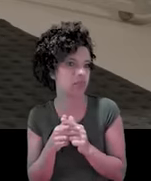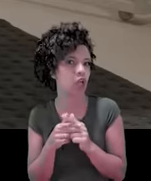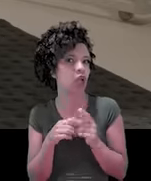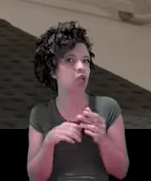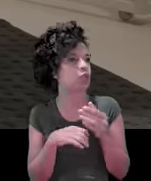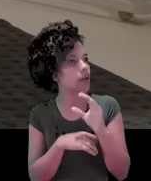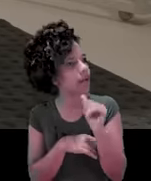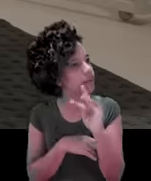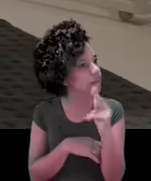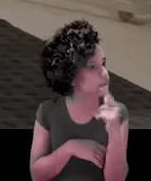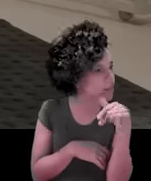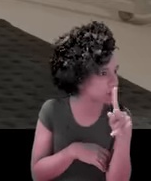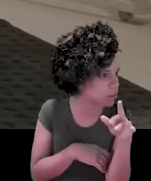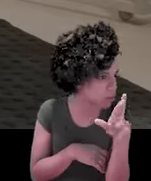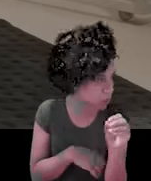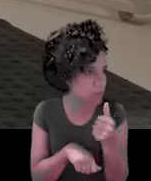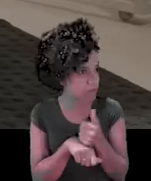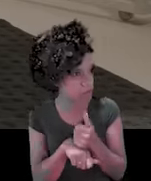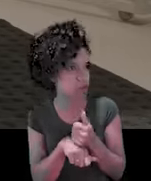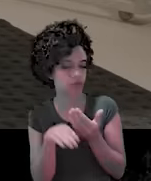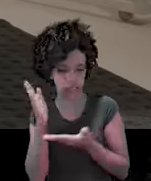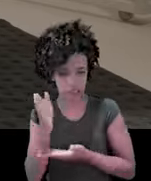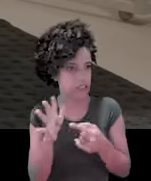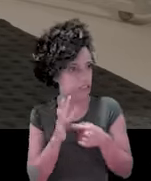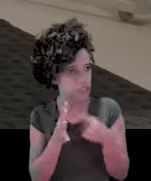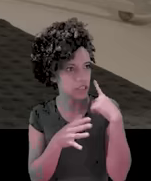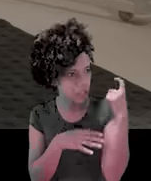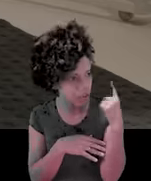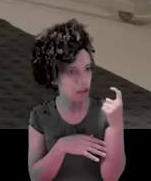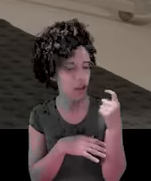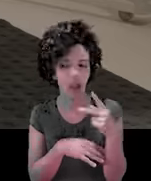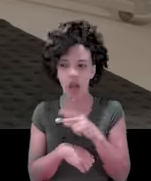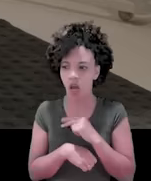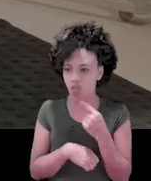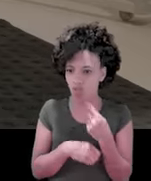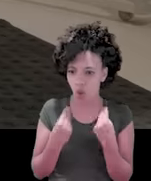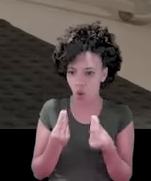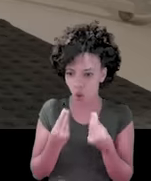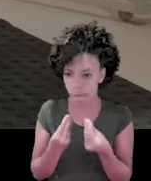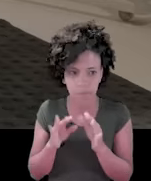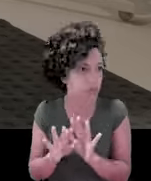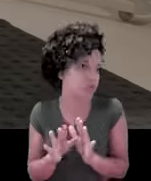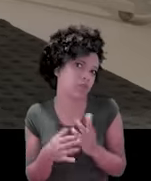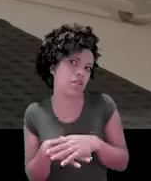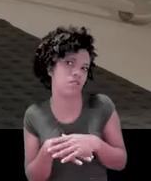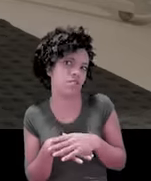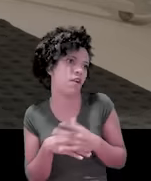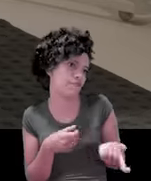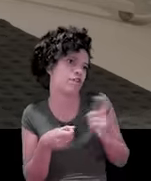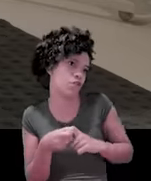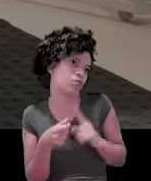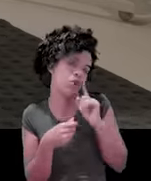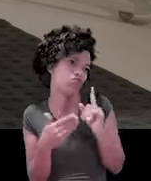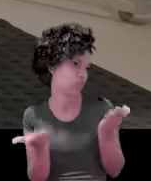Castanheiro ficar Nacional de Castanheiro Vera do Castanheiro por aqui abaixo deixo isso aqui pelo menos me buscar um